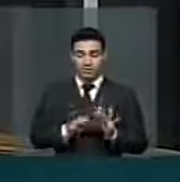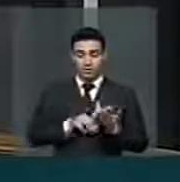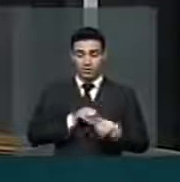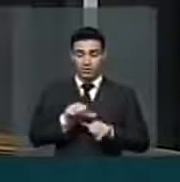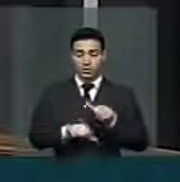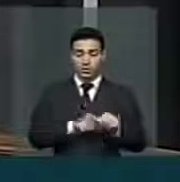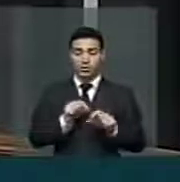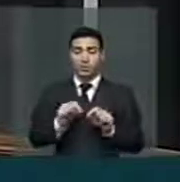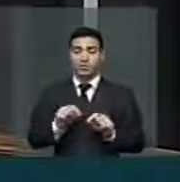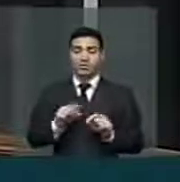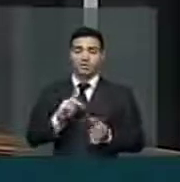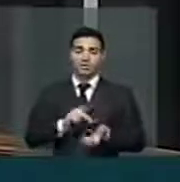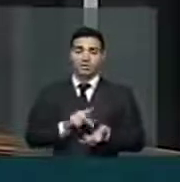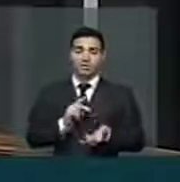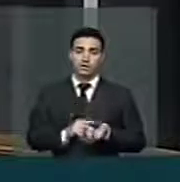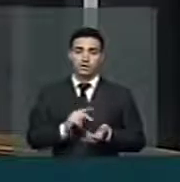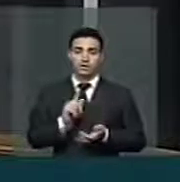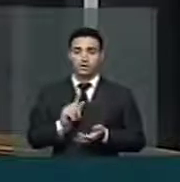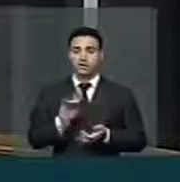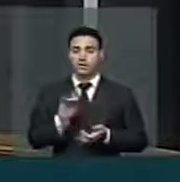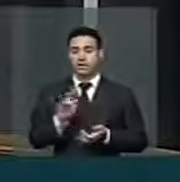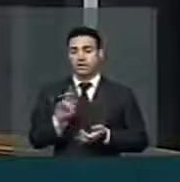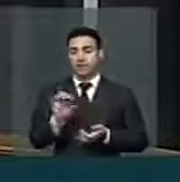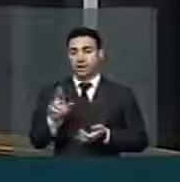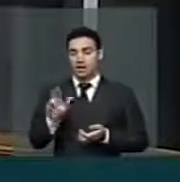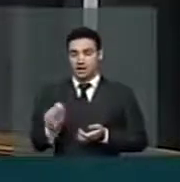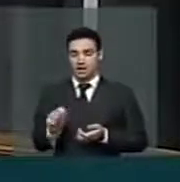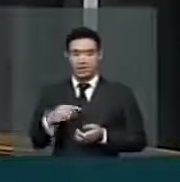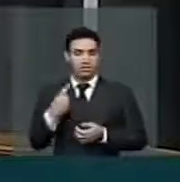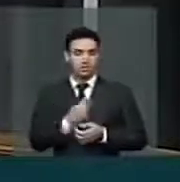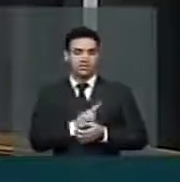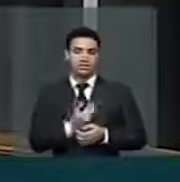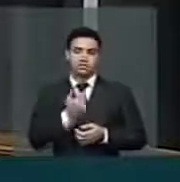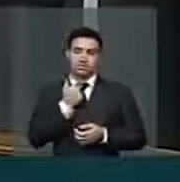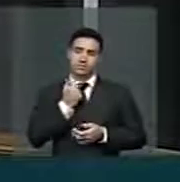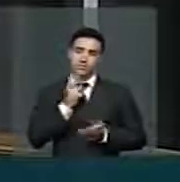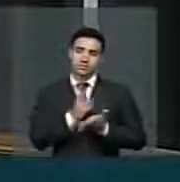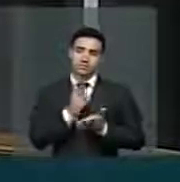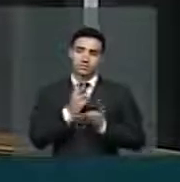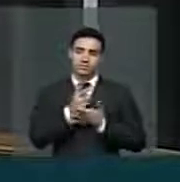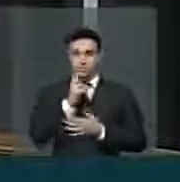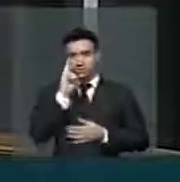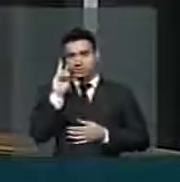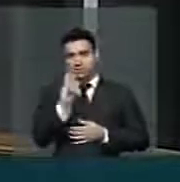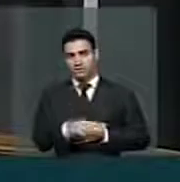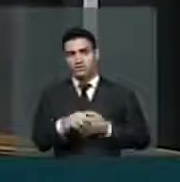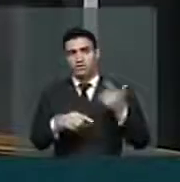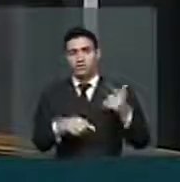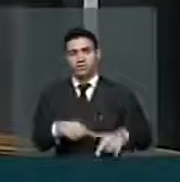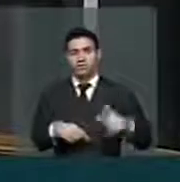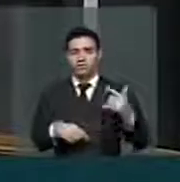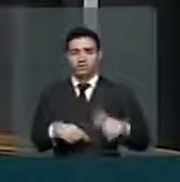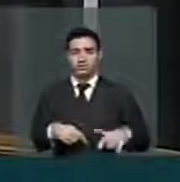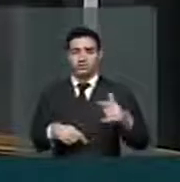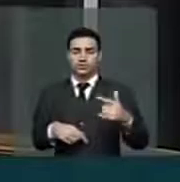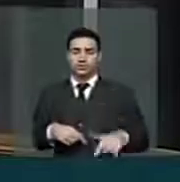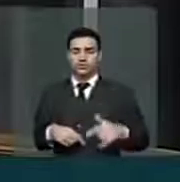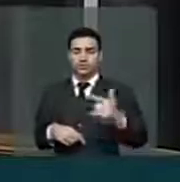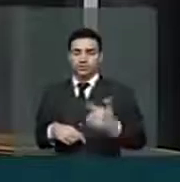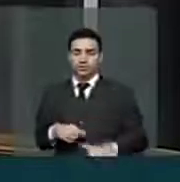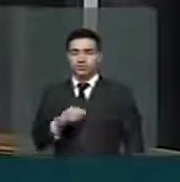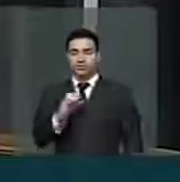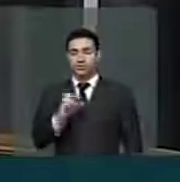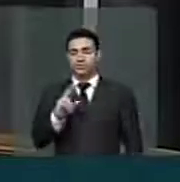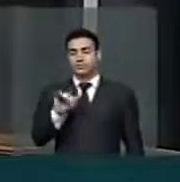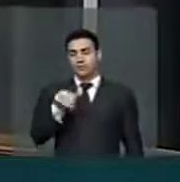uma verdadeira guerra. Não podemos continuar assistindo a essa sucessão desenfreada de crimes